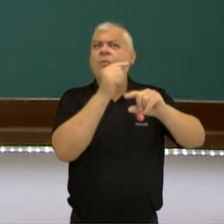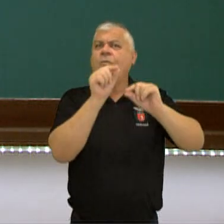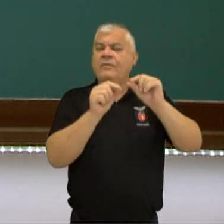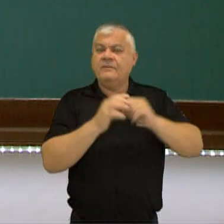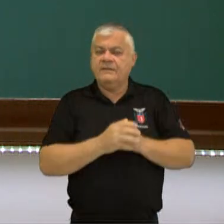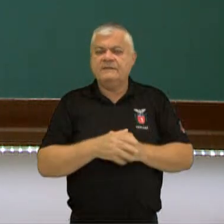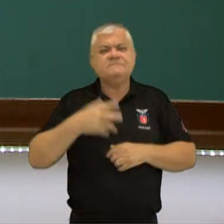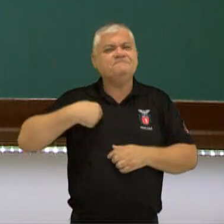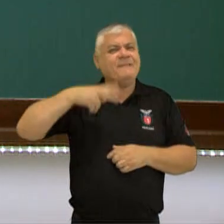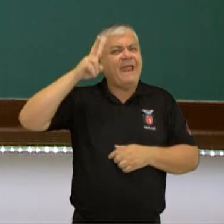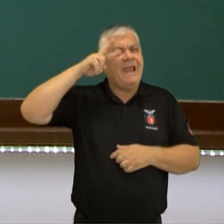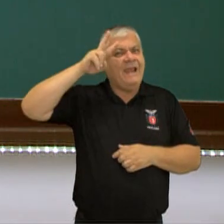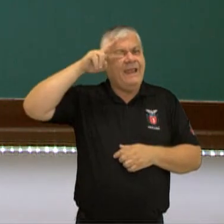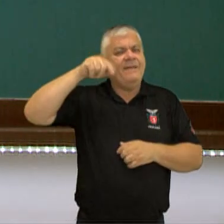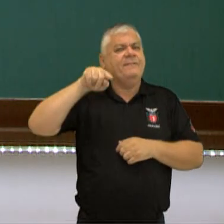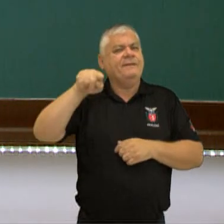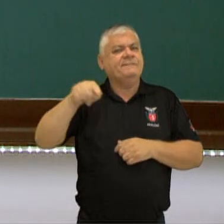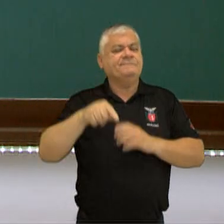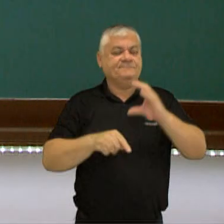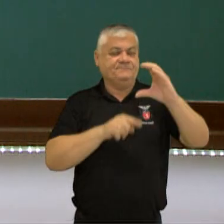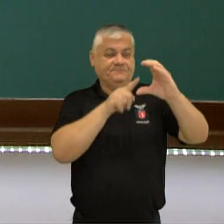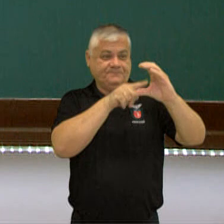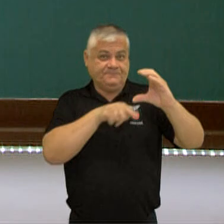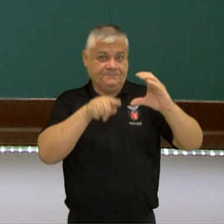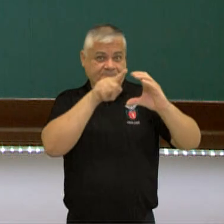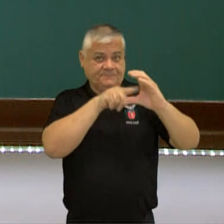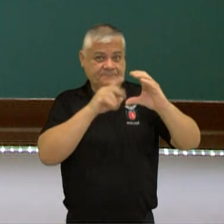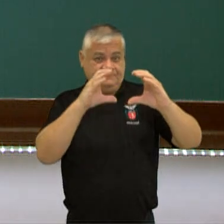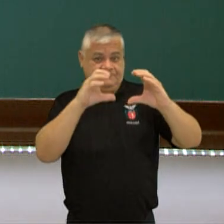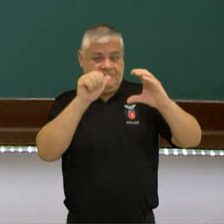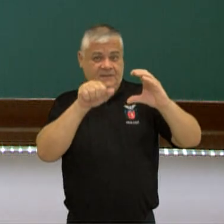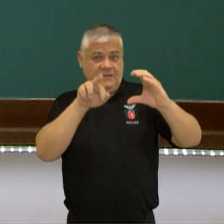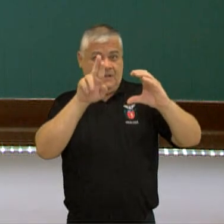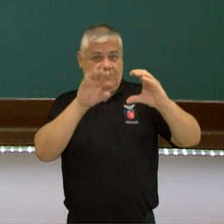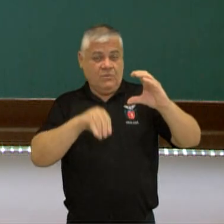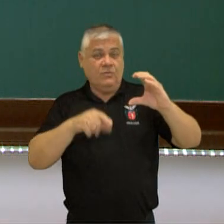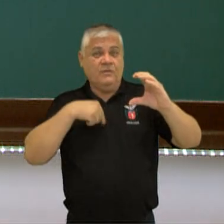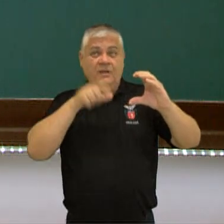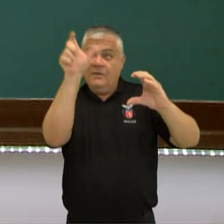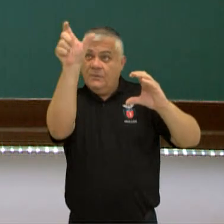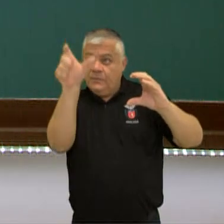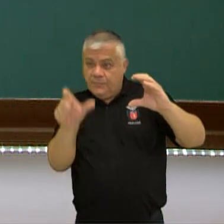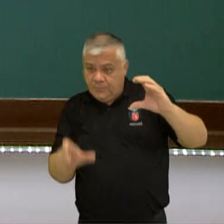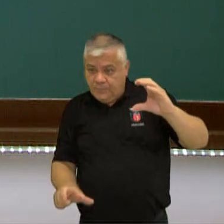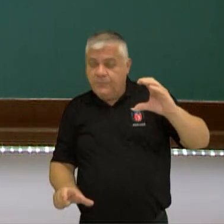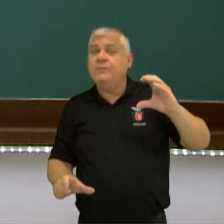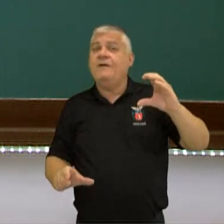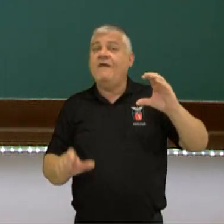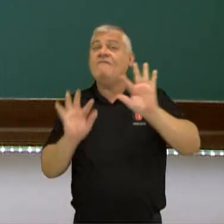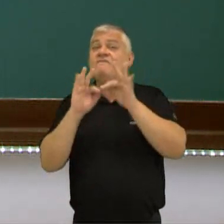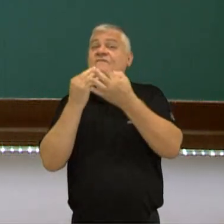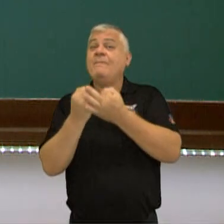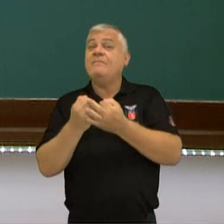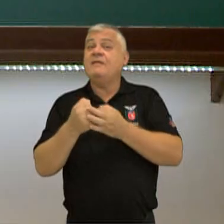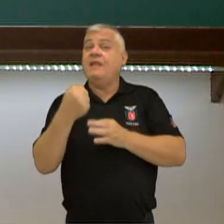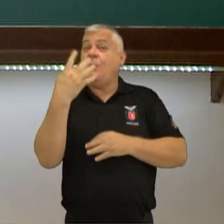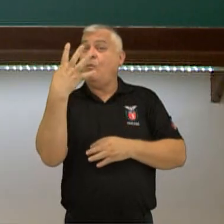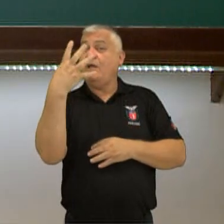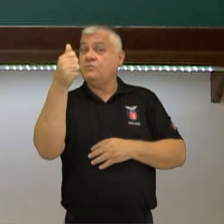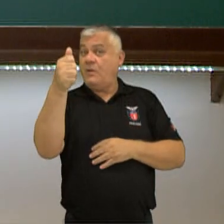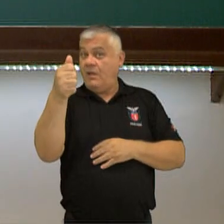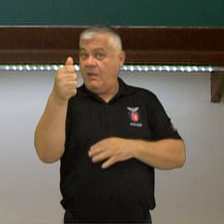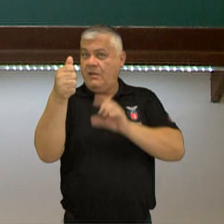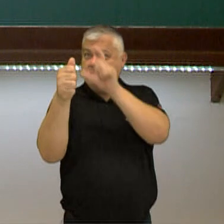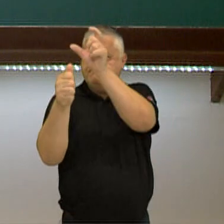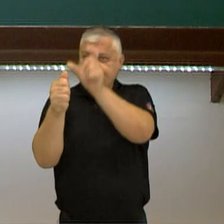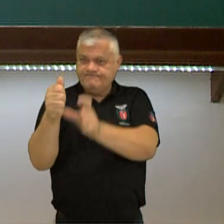Lembram-se da história de que ele faz parte, ele pertence à família 4A, ou família 14. Se ele pertence à